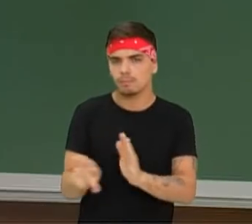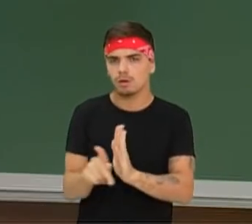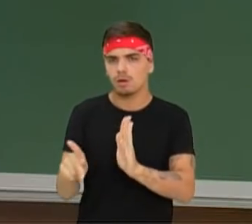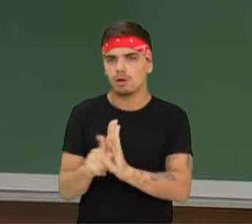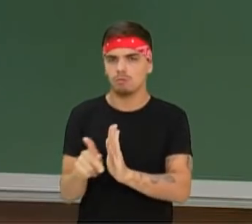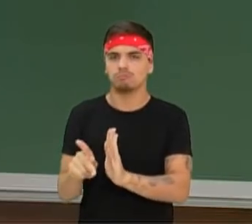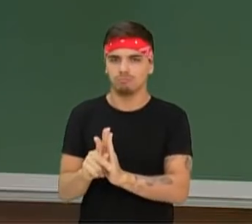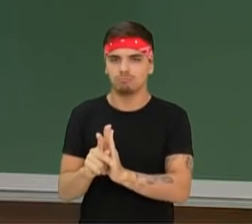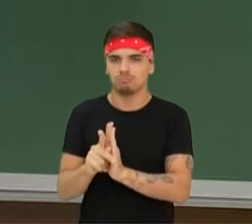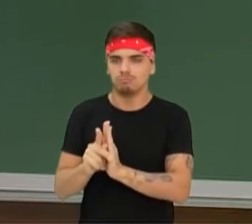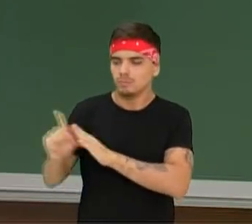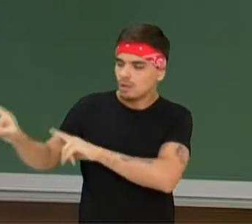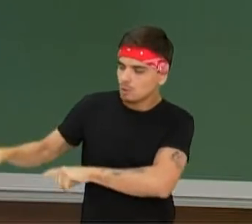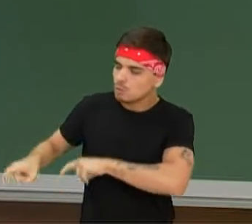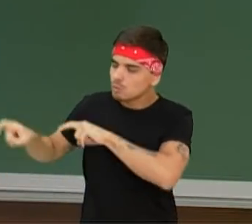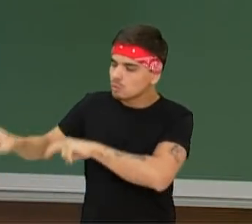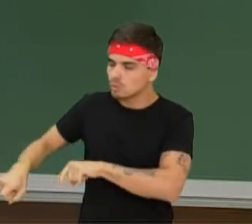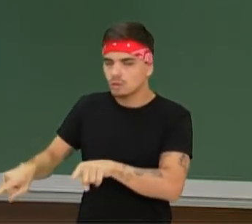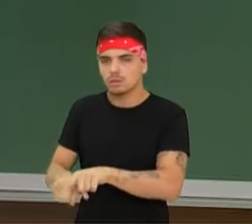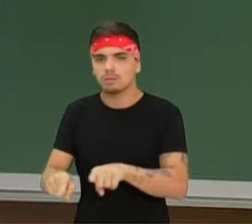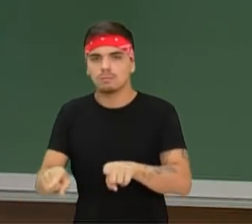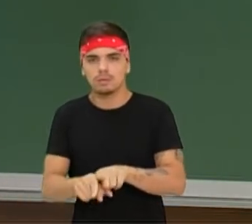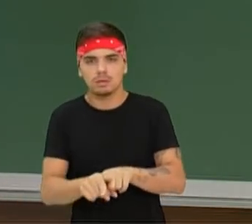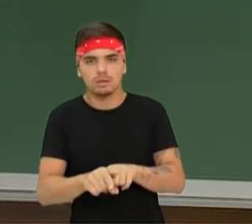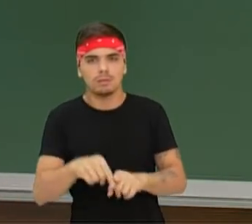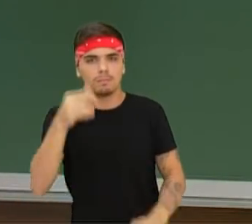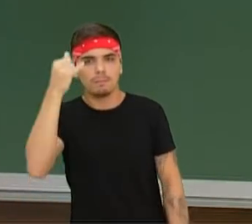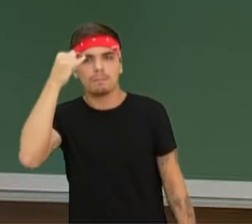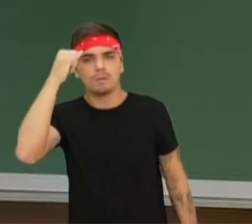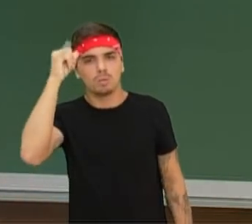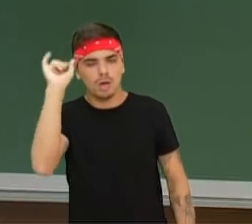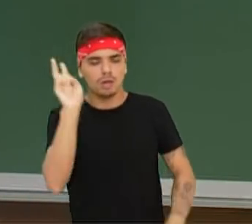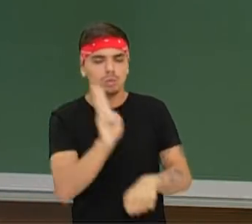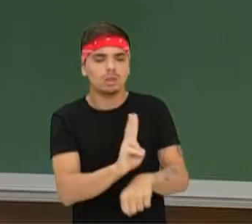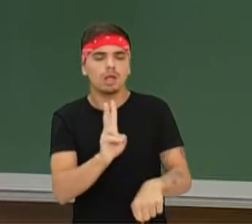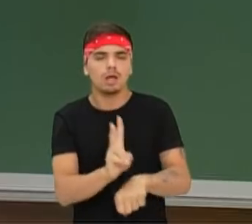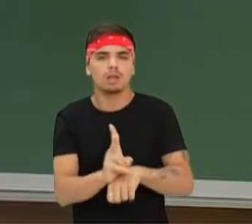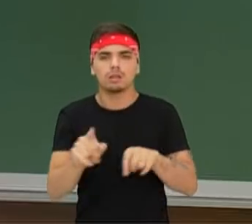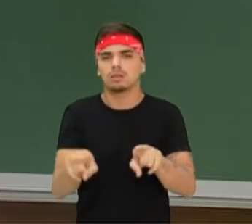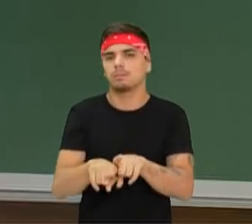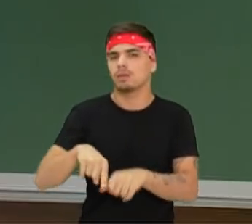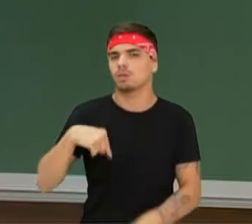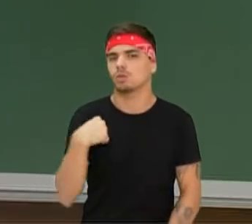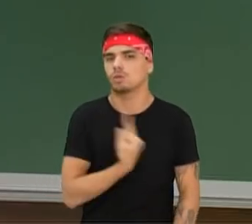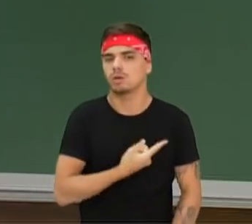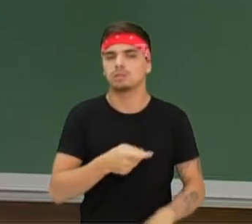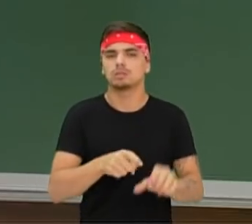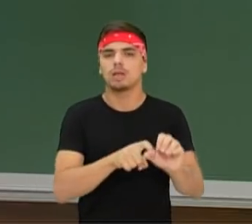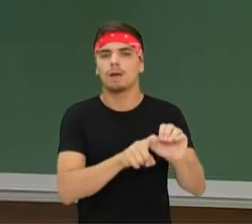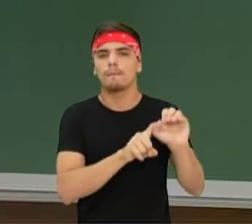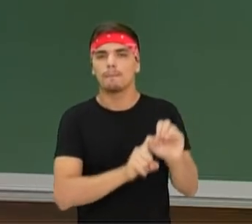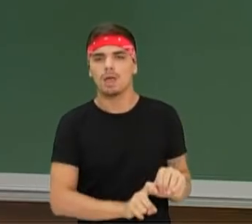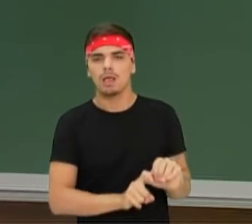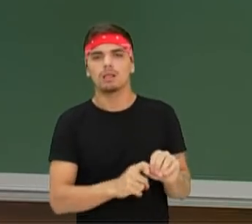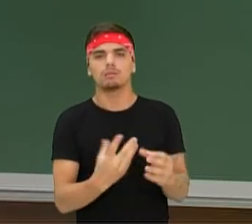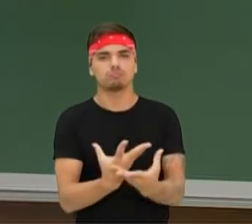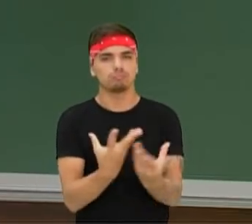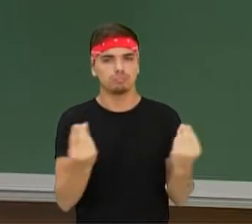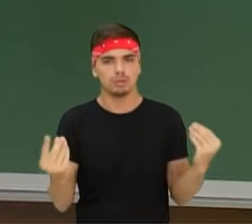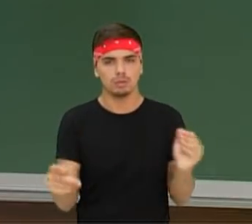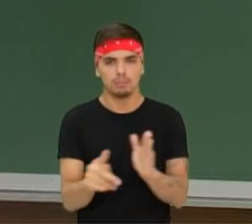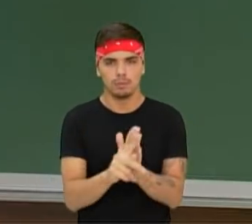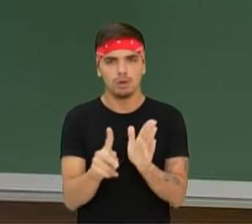atividade da agricultura, praticar a atividade da pecuária, nós dependemos muitas vezes, né,